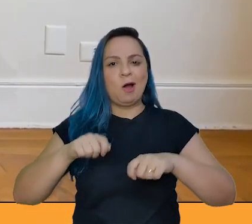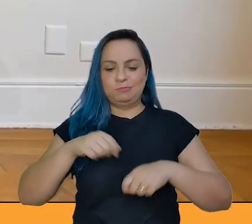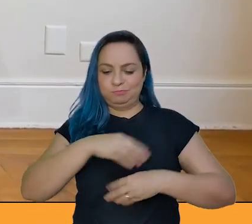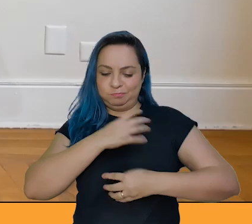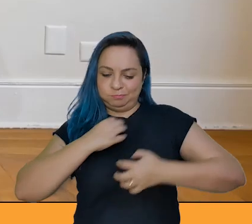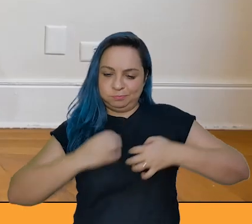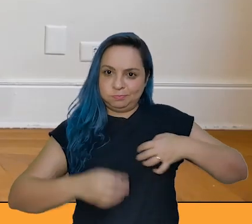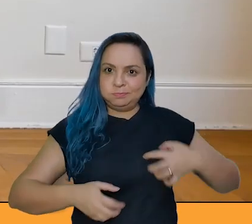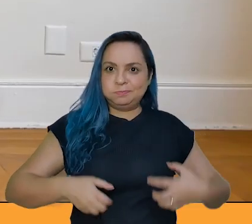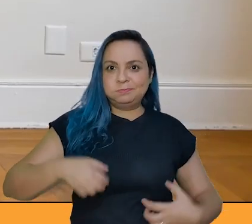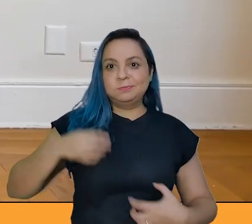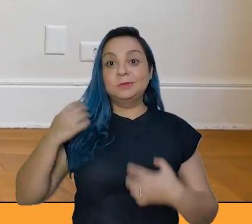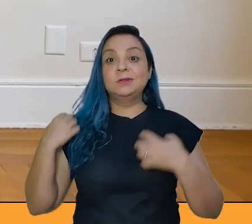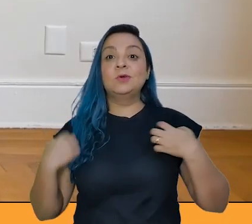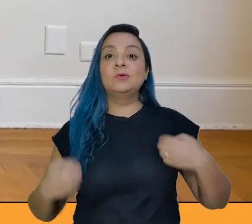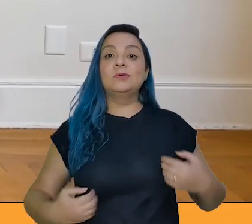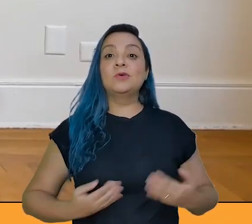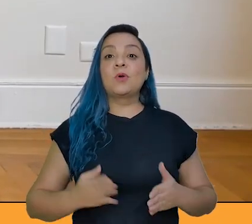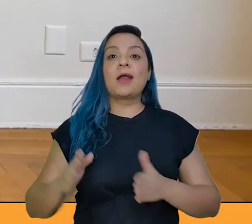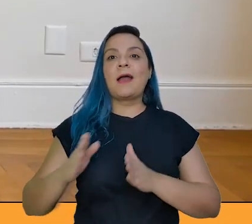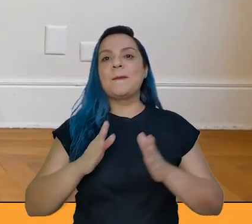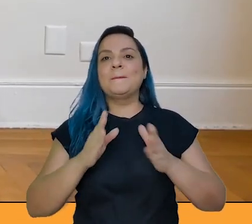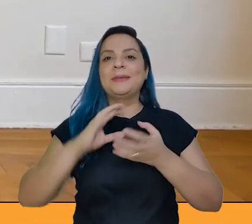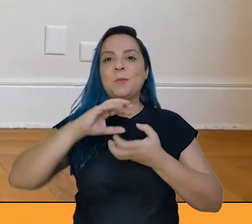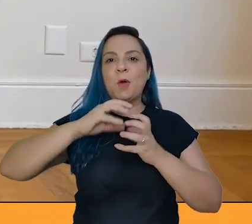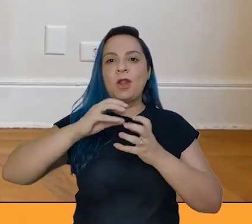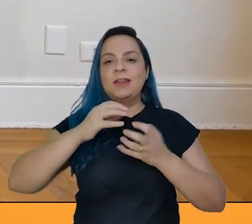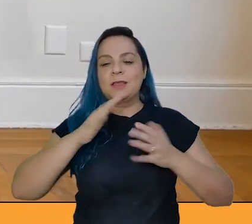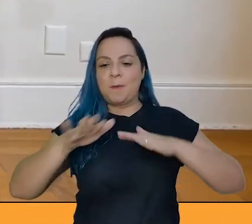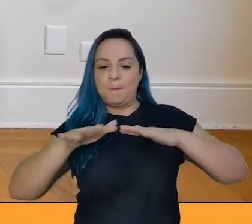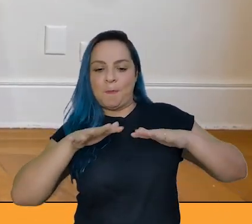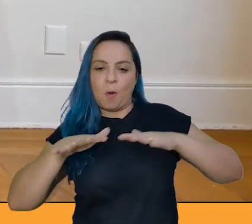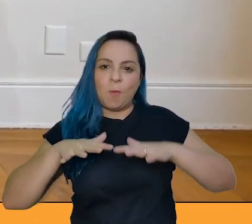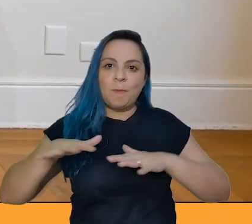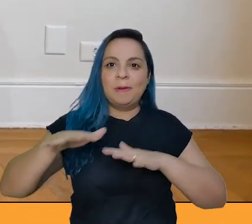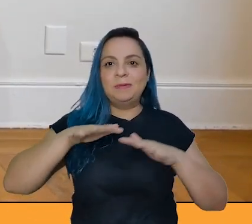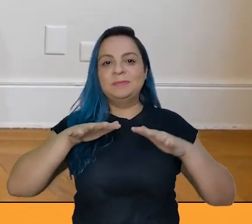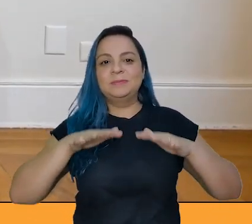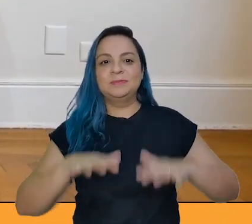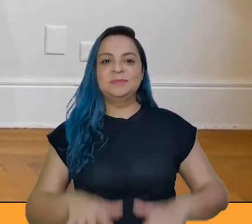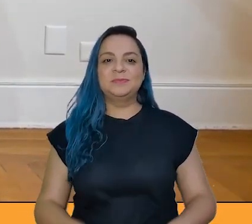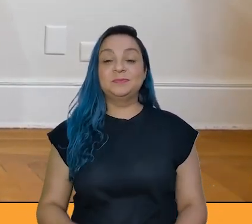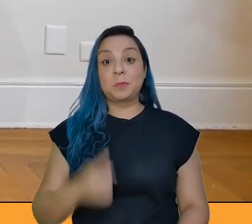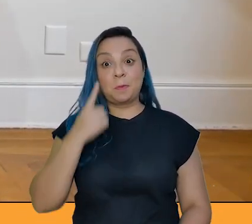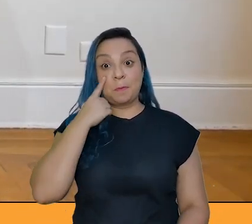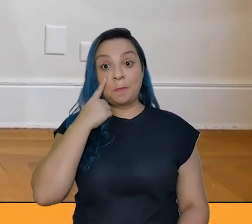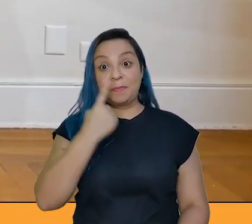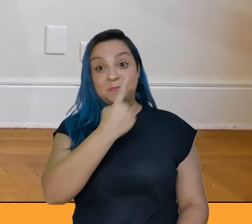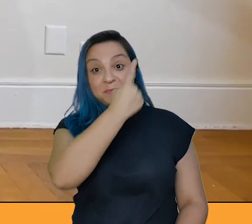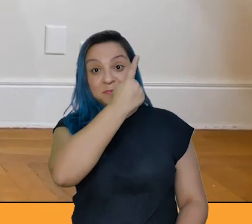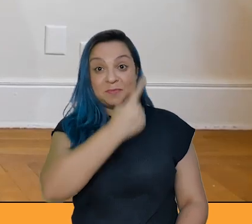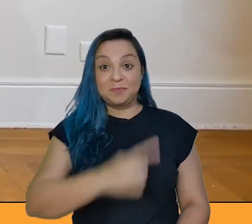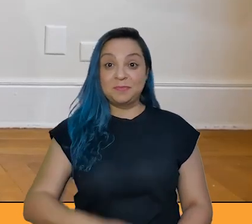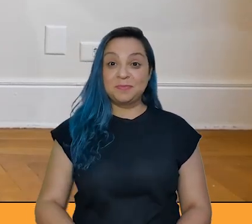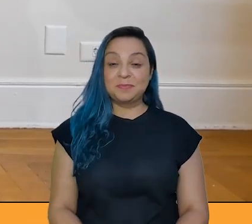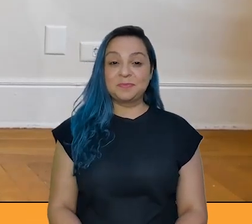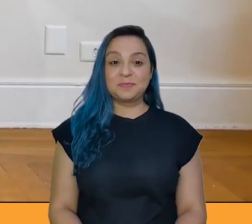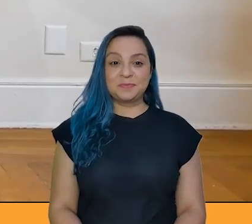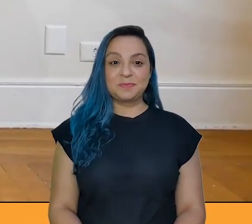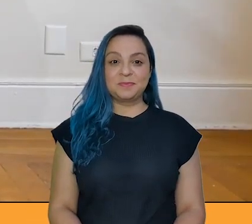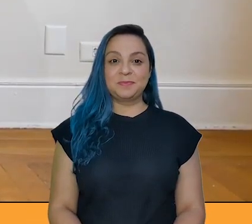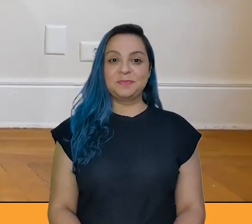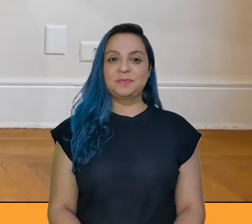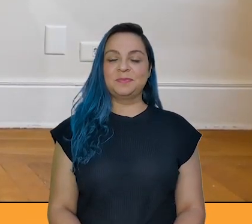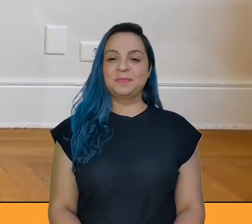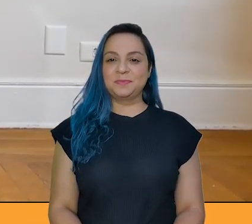vai refazer esse caminho, vai passar e vai para outro lado.